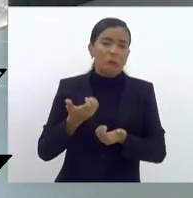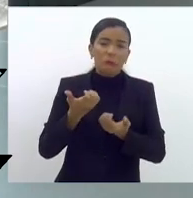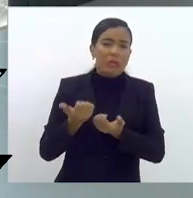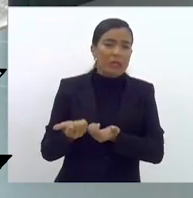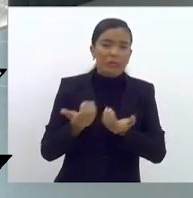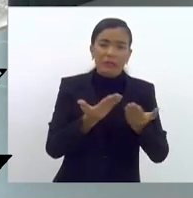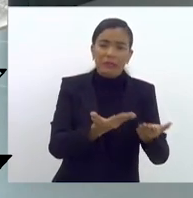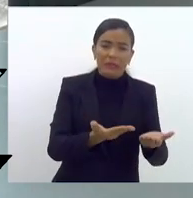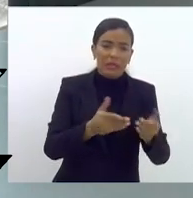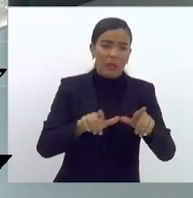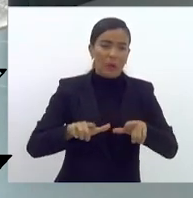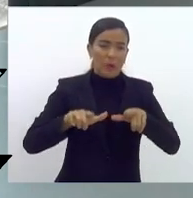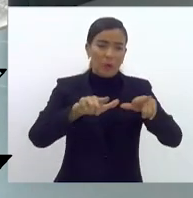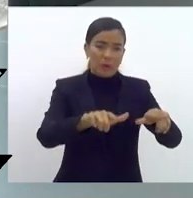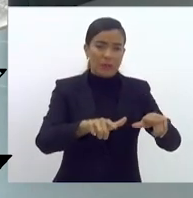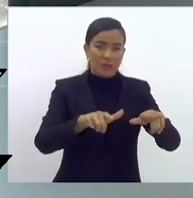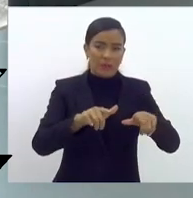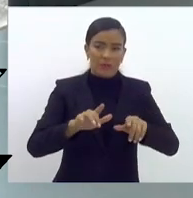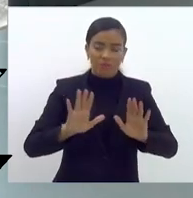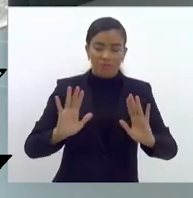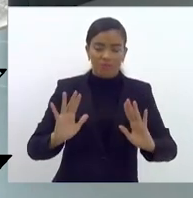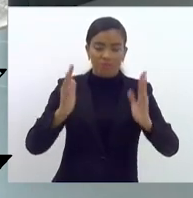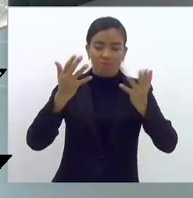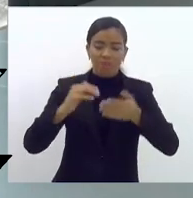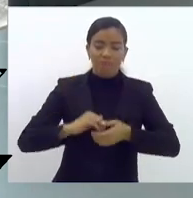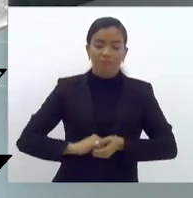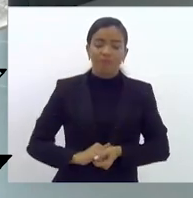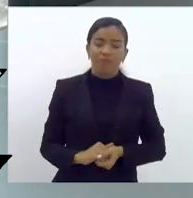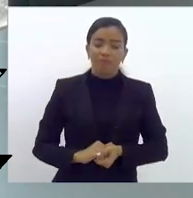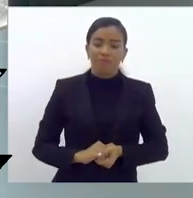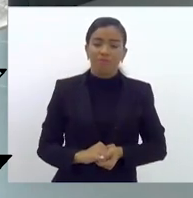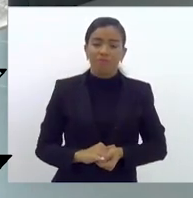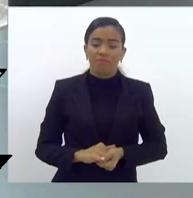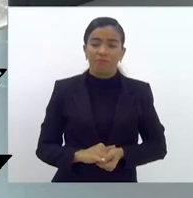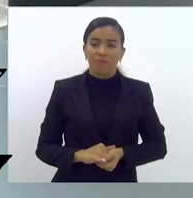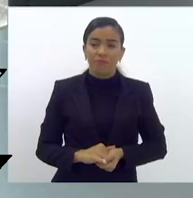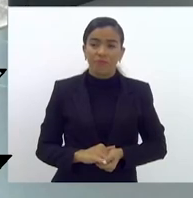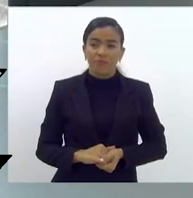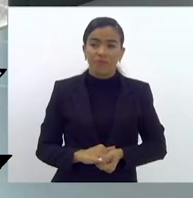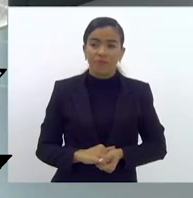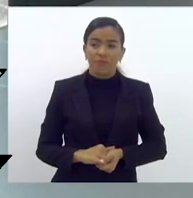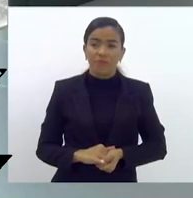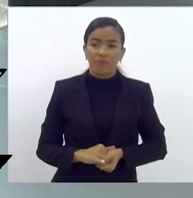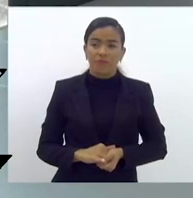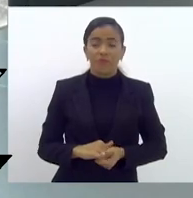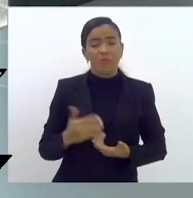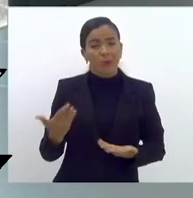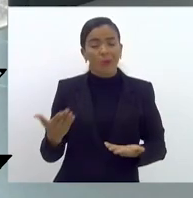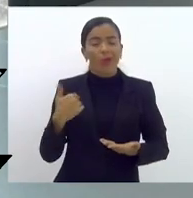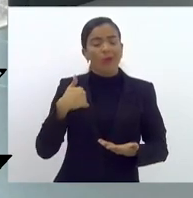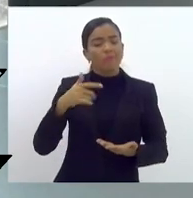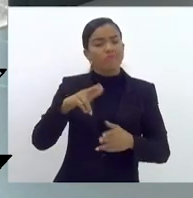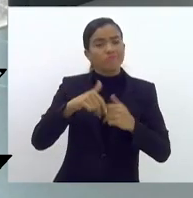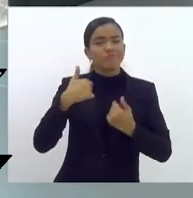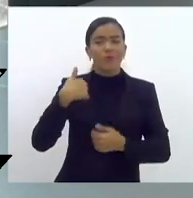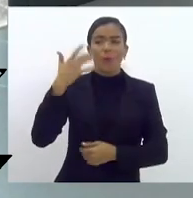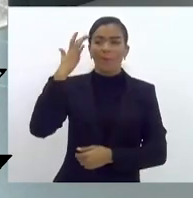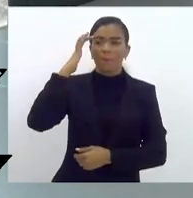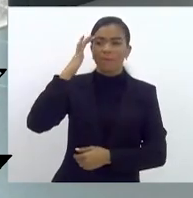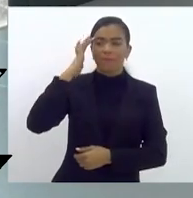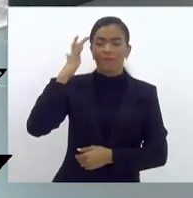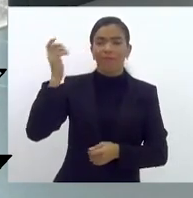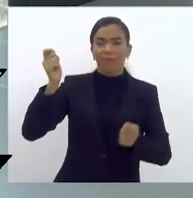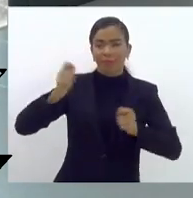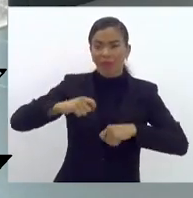título lá e etc então é o que eu achei os demais não há motivo de que nós possamos avançar